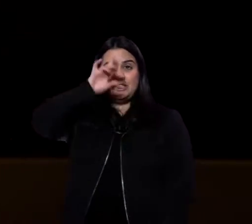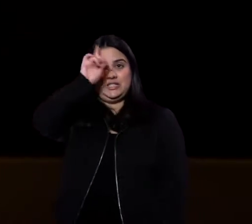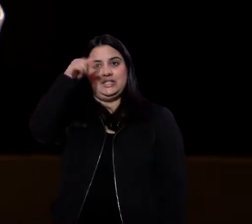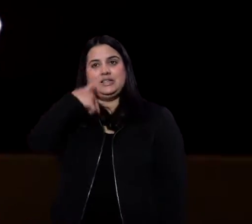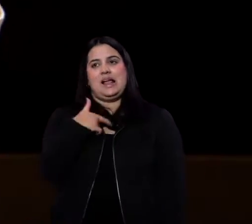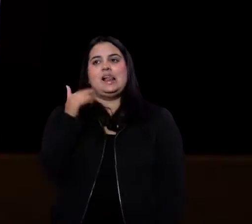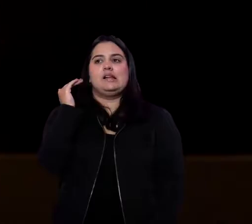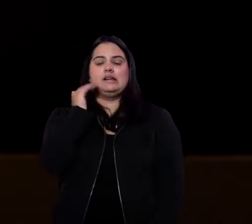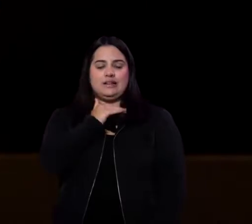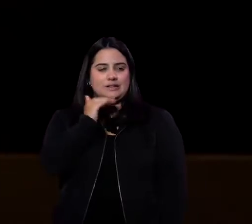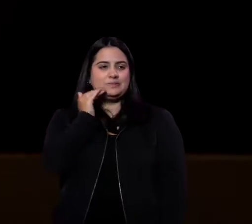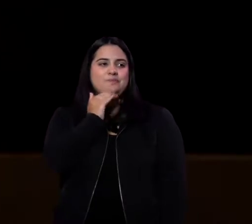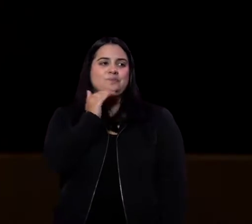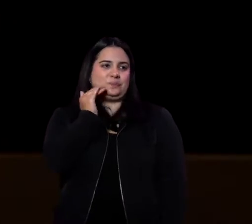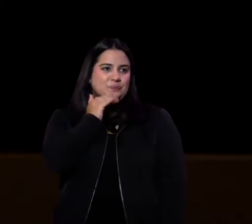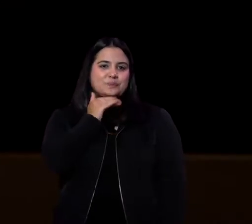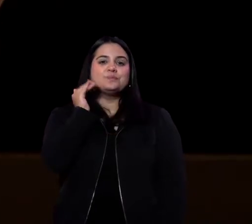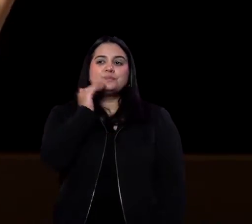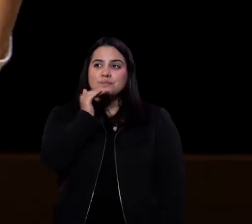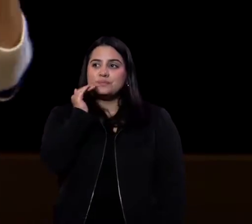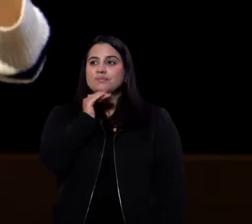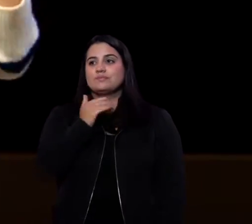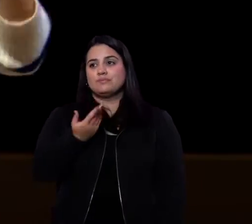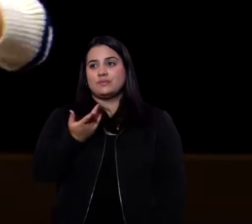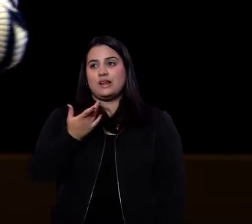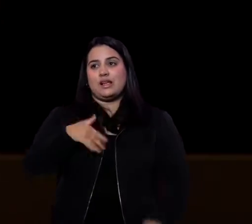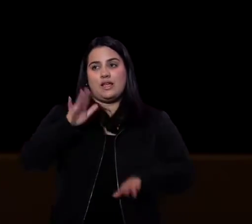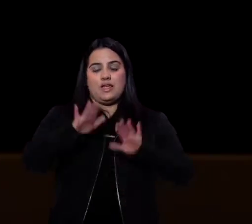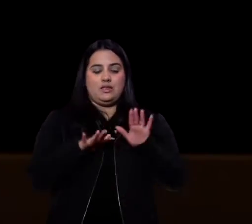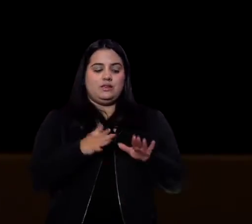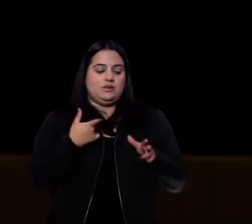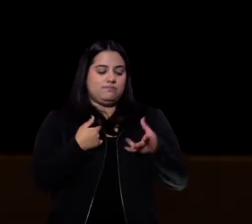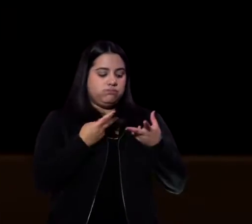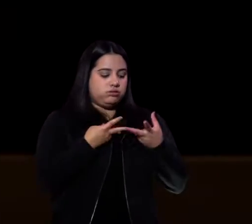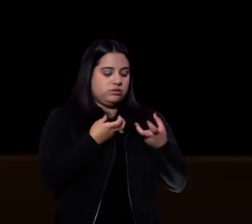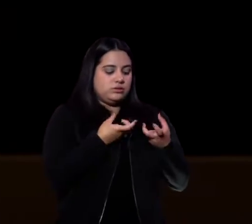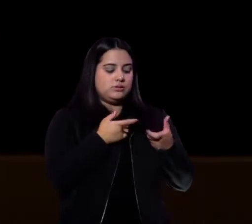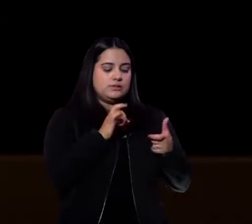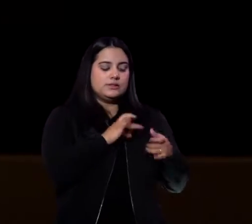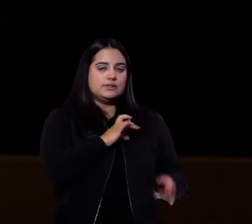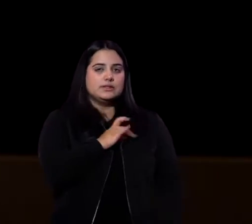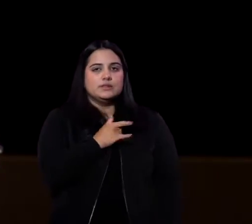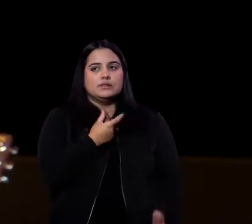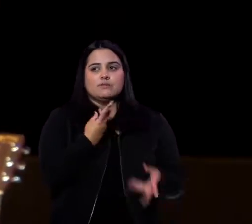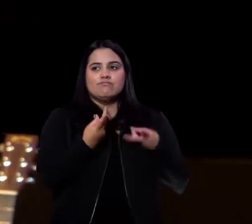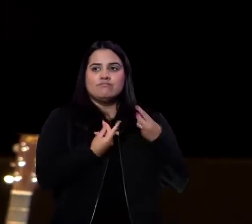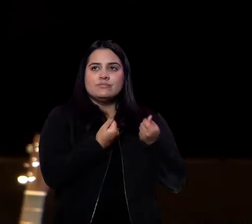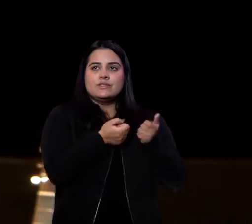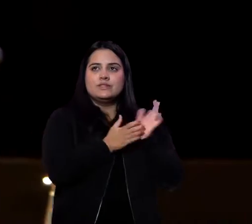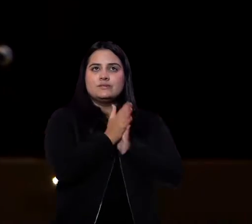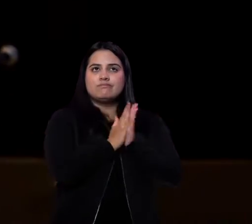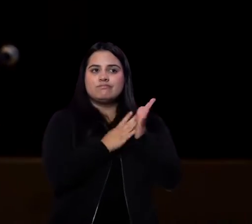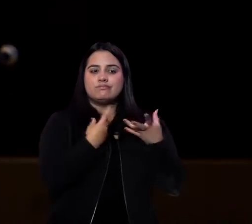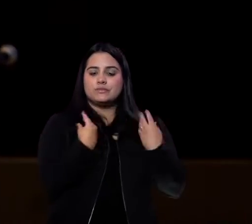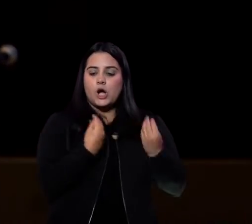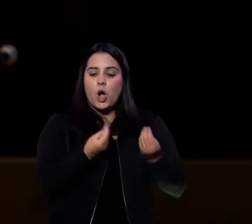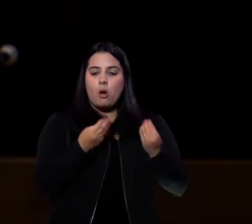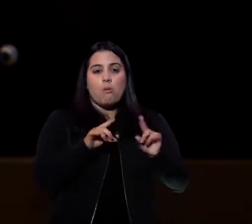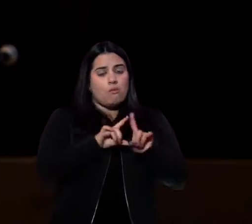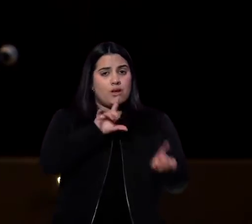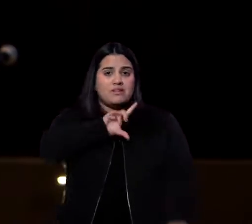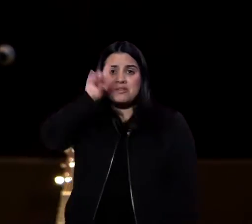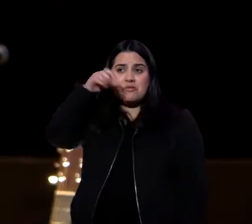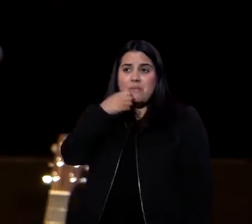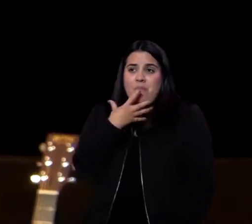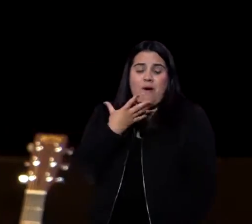querer dou mais ouvidos assim para os meus medos, para os meus receios assim e tudo mais, mas Deus é bom, graças